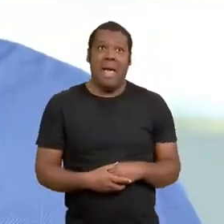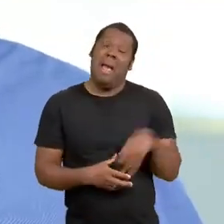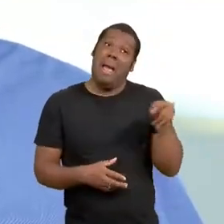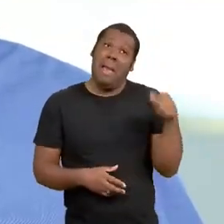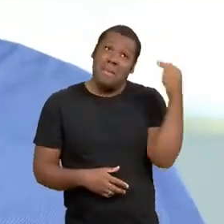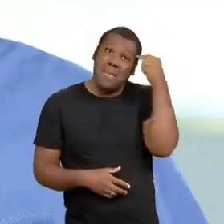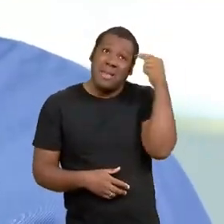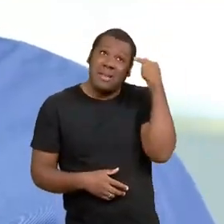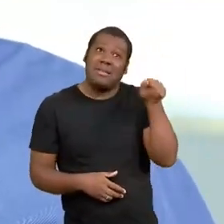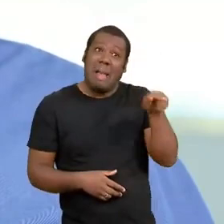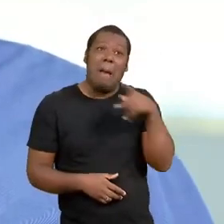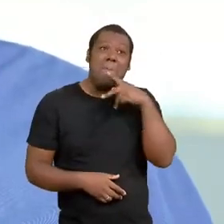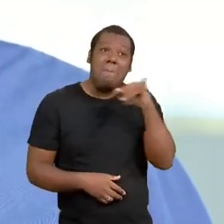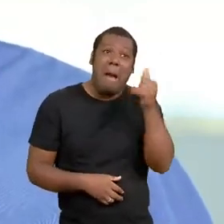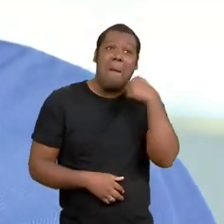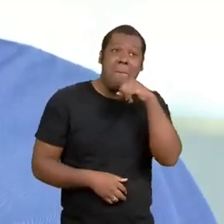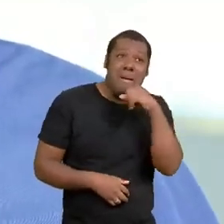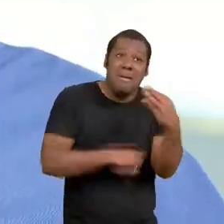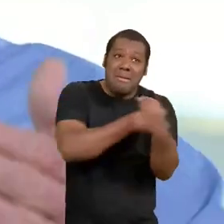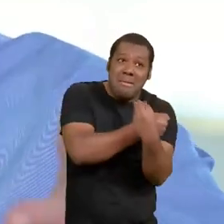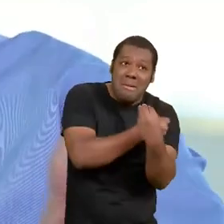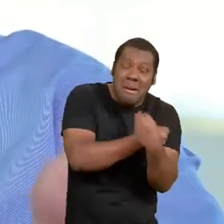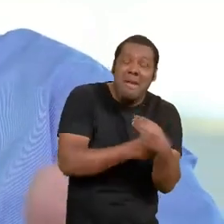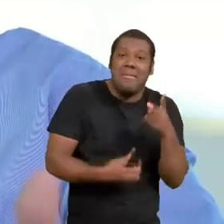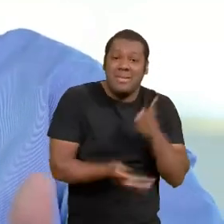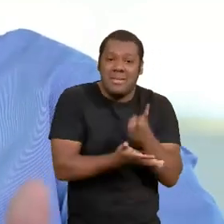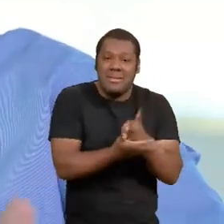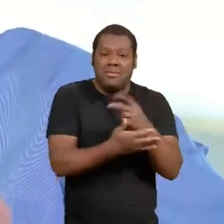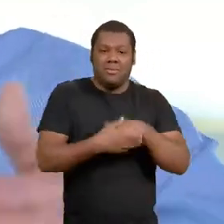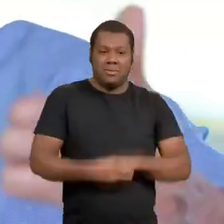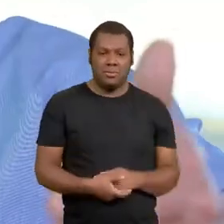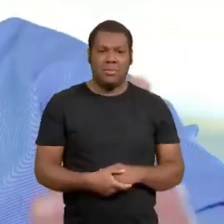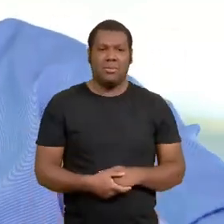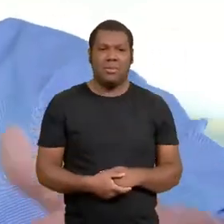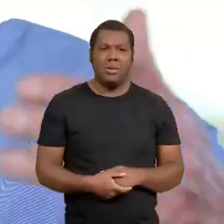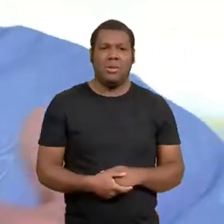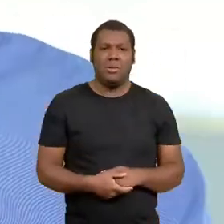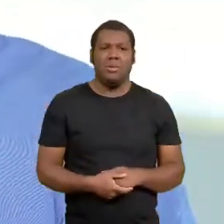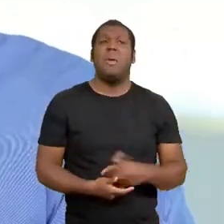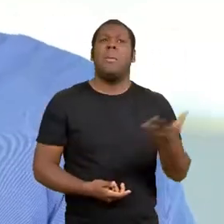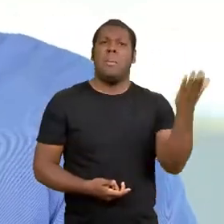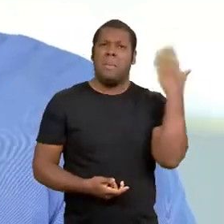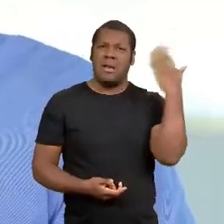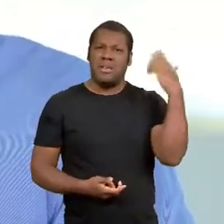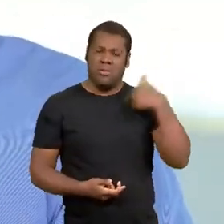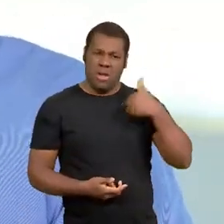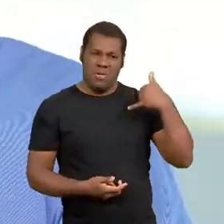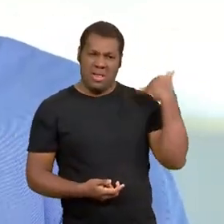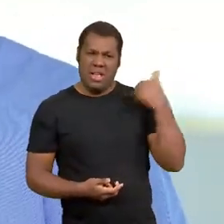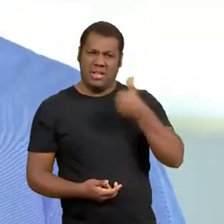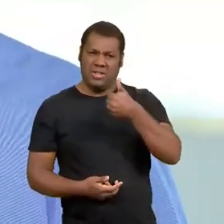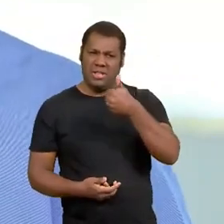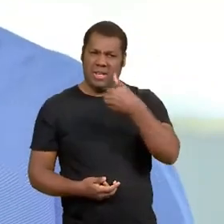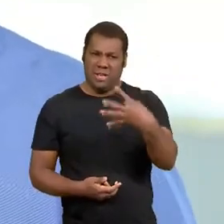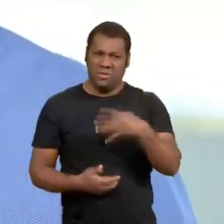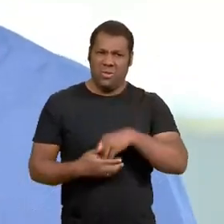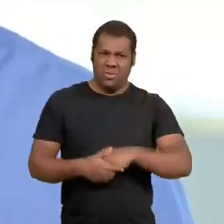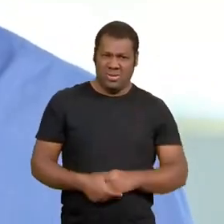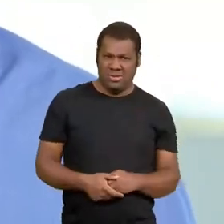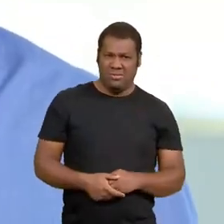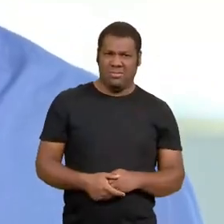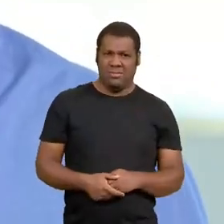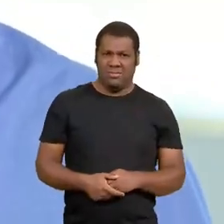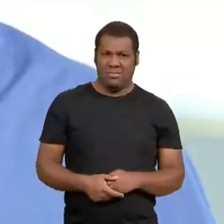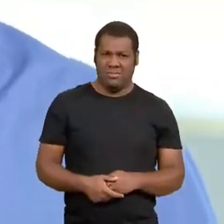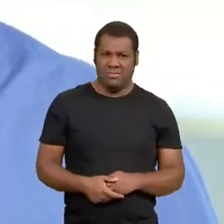com a juventude, eu conto a minha experiência de vida. Porque eu já tive 14 anos, já tive 18, eles nunca tiveram 70. Então, o que é que eu falo